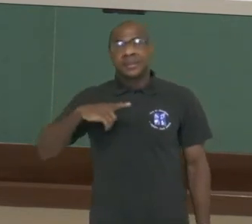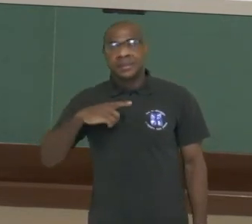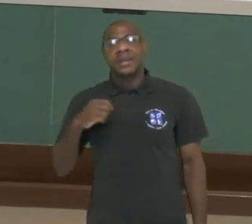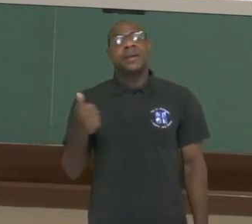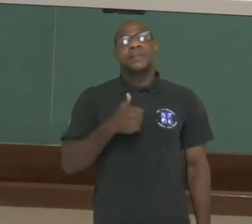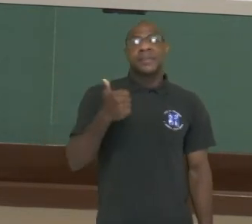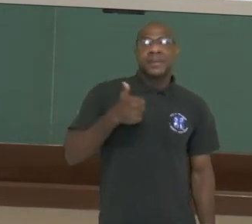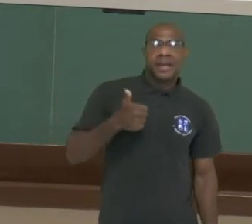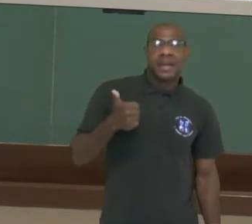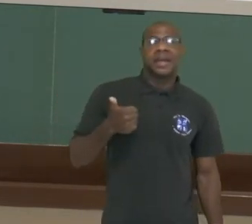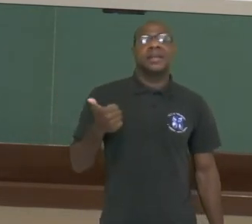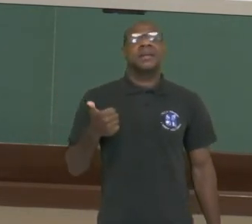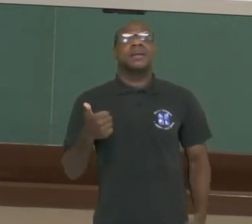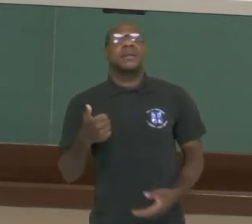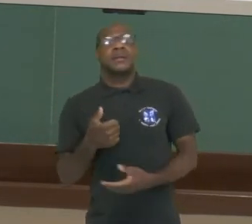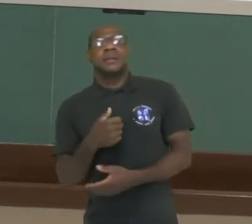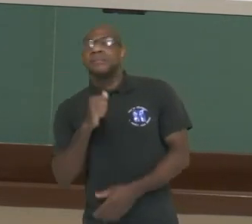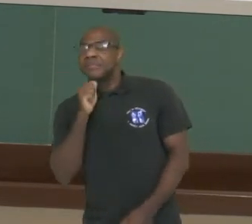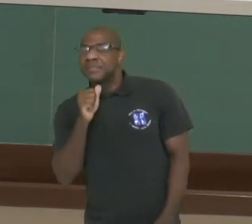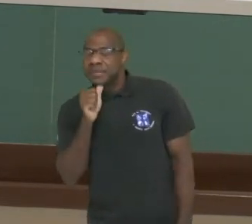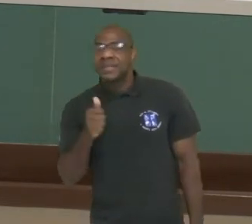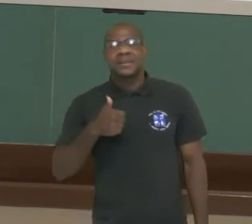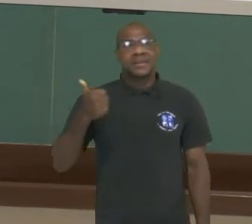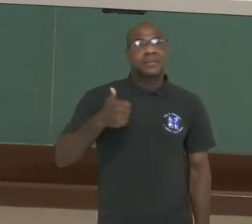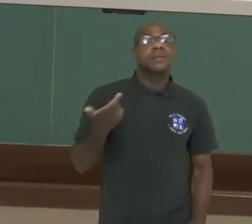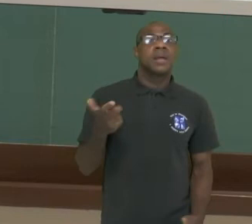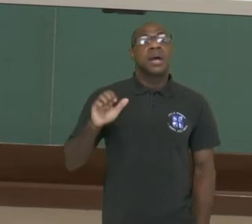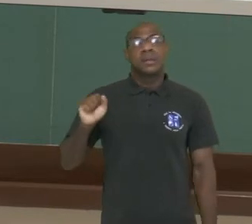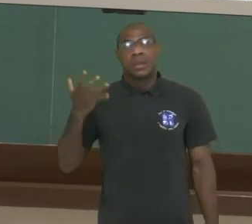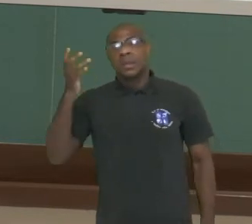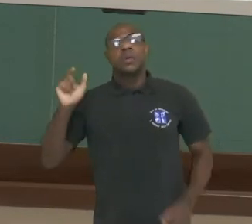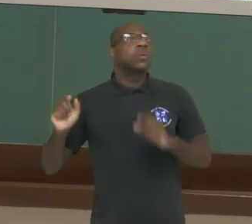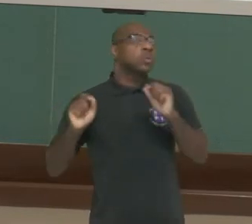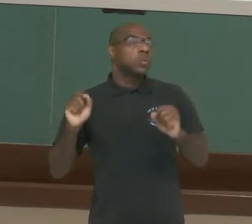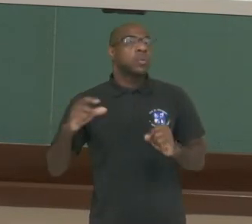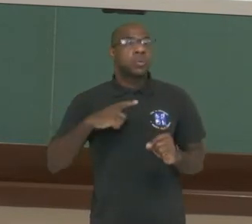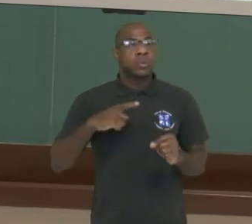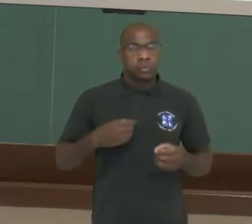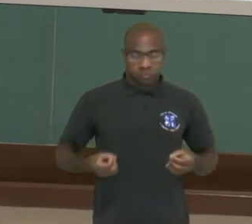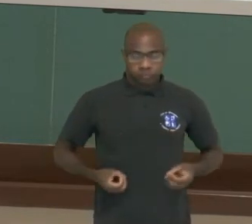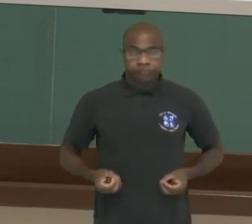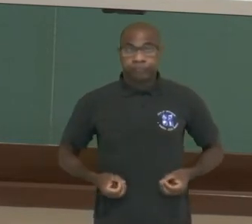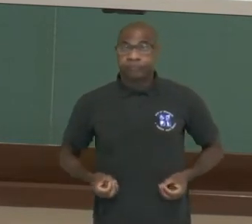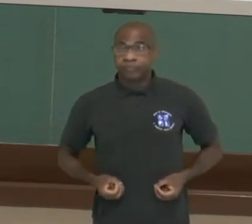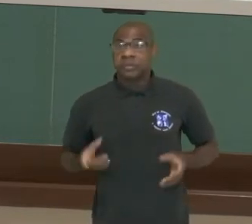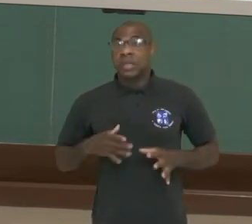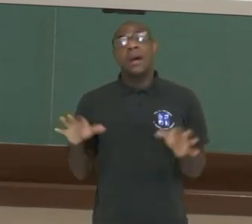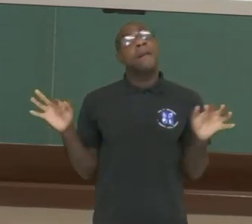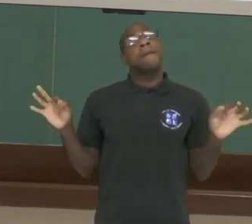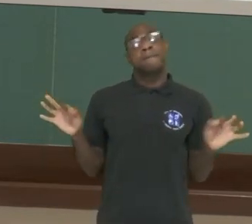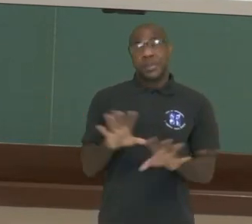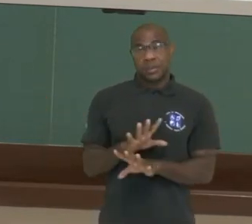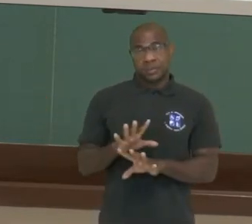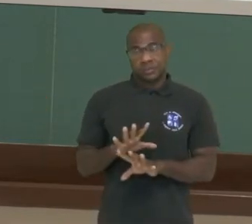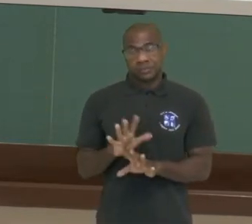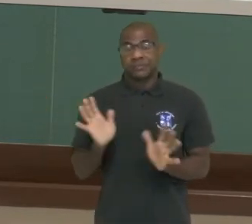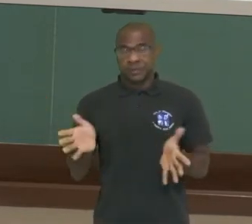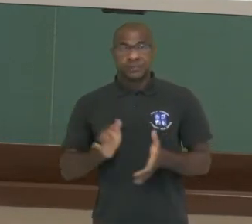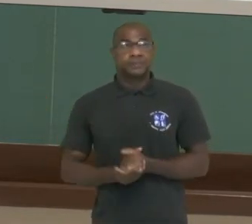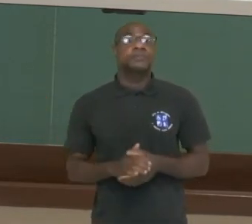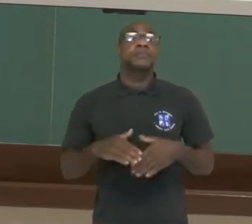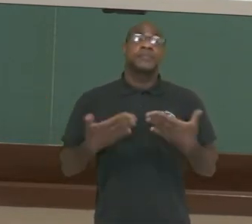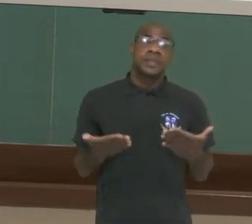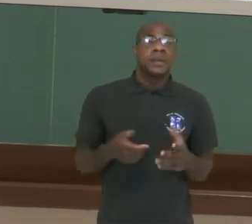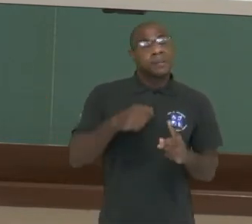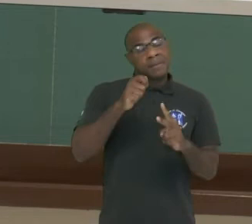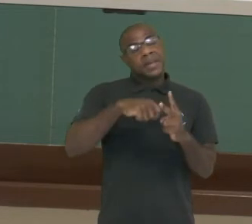primeira menarca, primeira menstruação, isso quer dizer que esses óvulos então já estão maduros. A